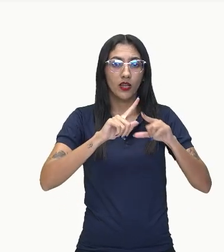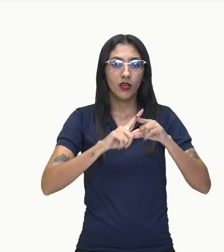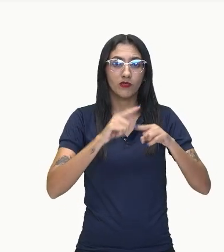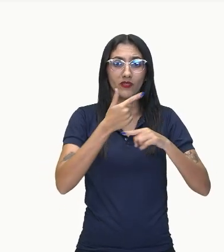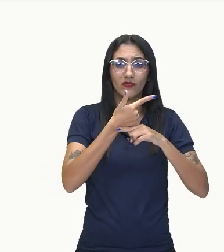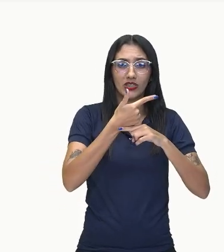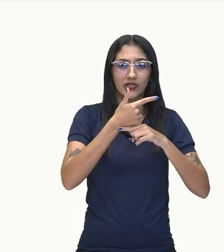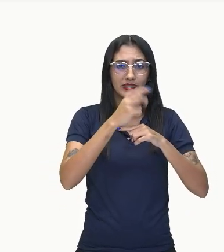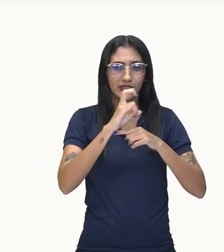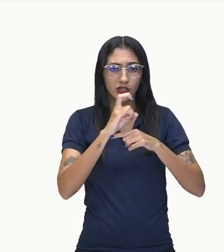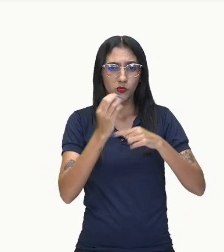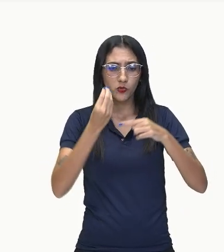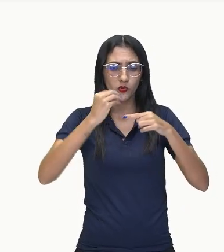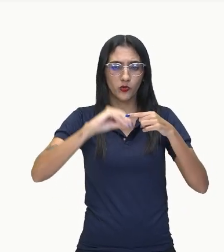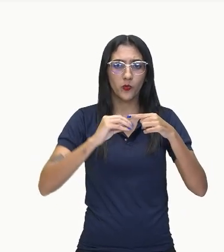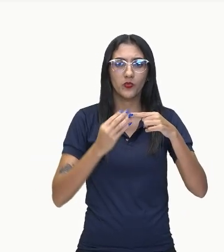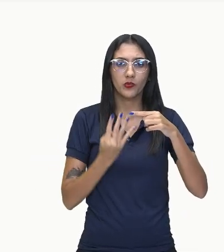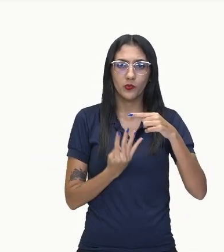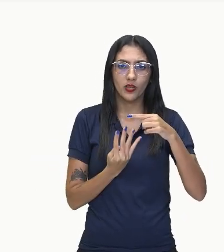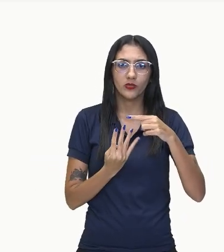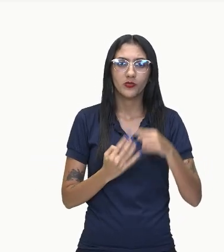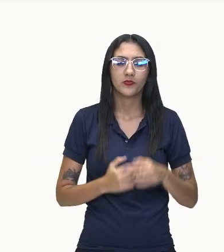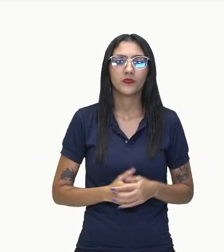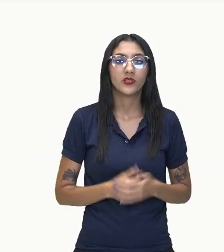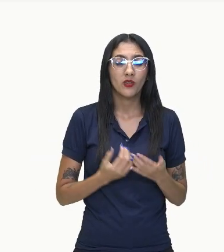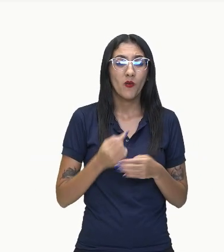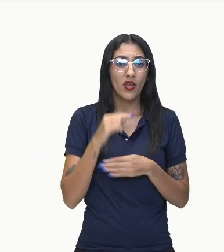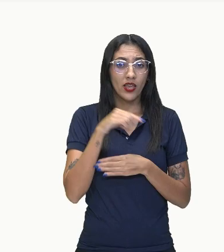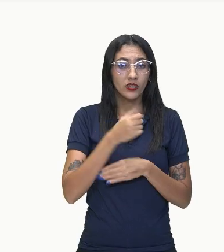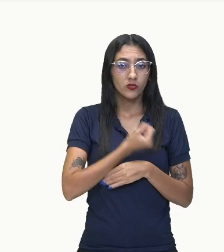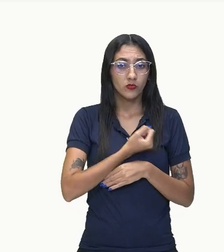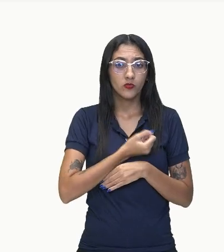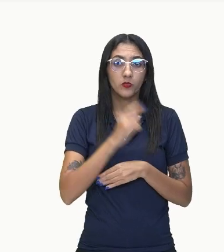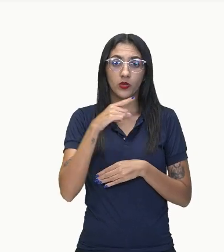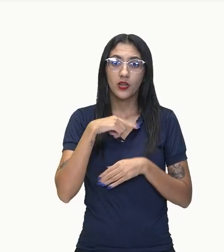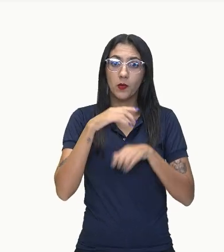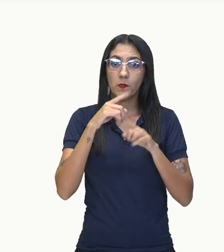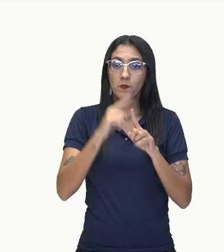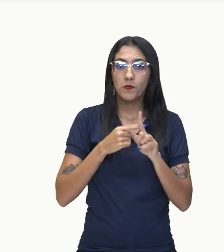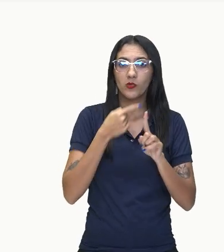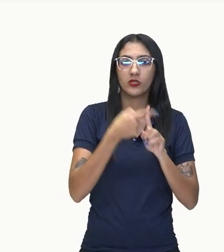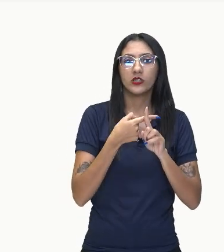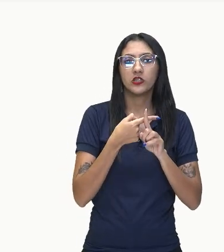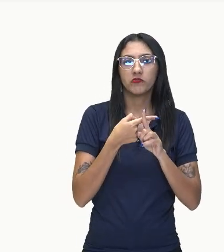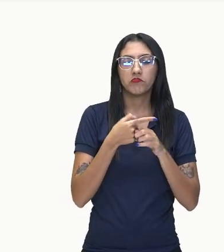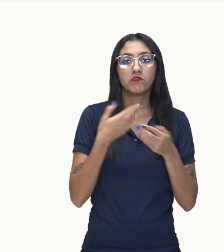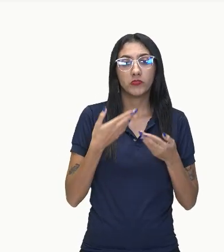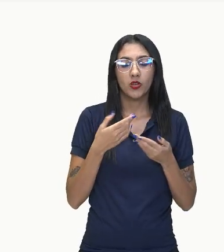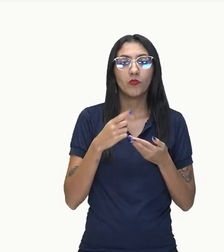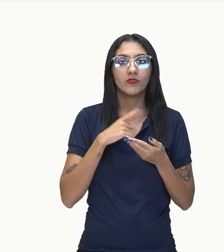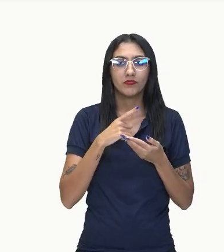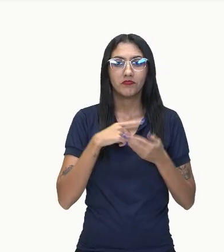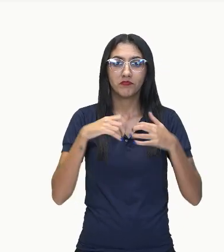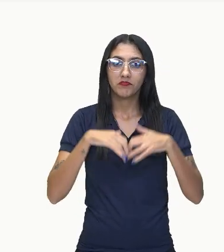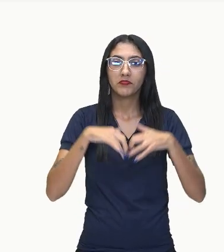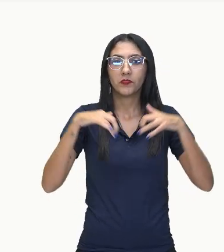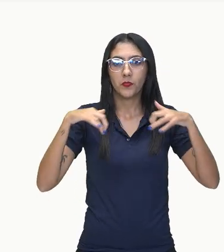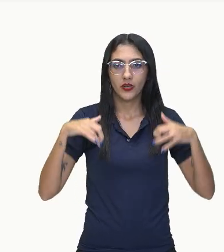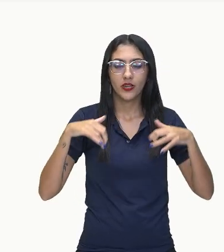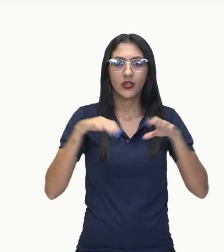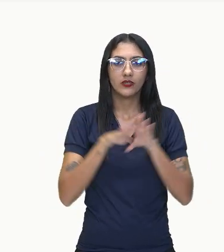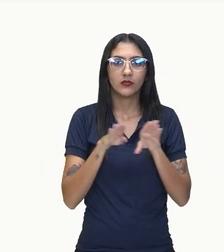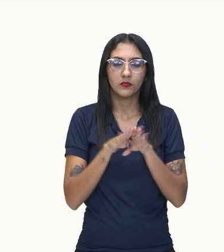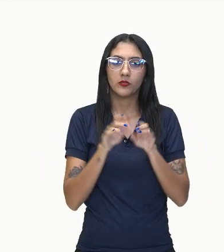4. Esse valor ele é maior do que zero, é um valor positivo. Então, nós vamos ter dois zeros distintos,